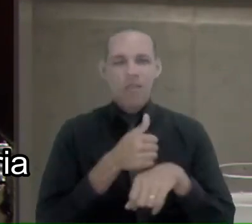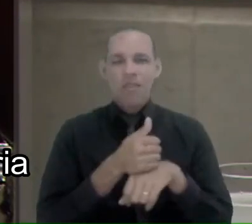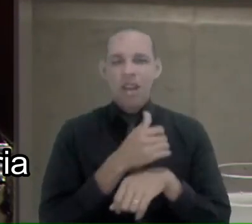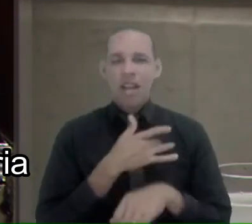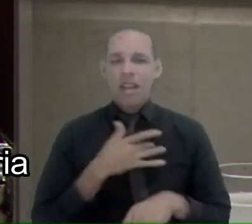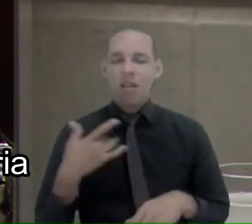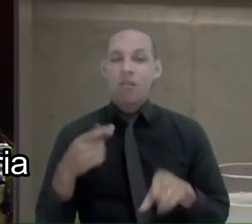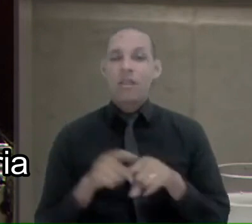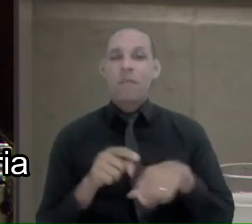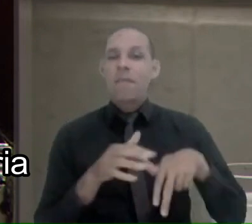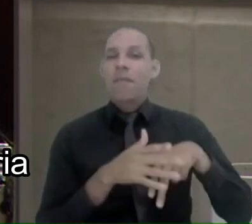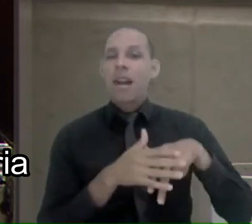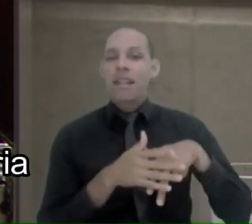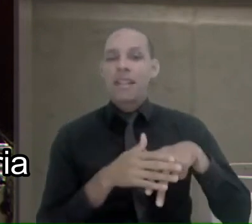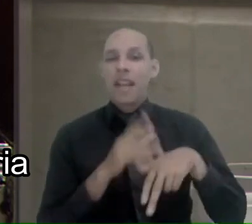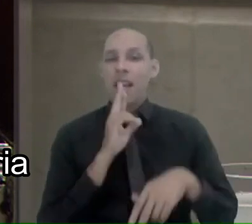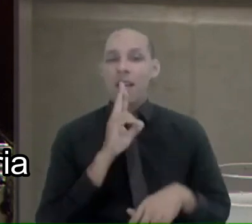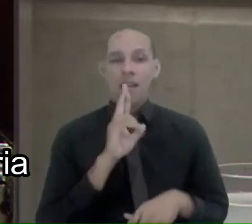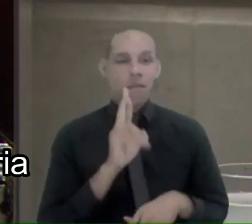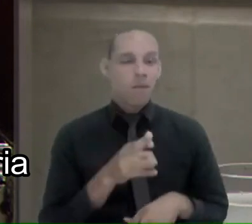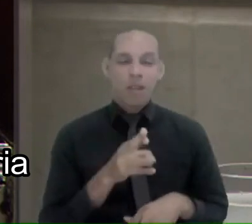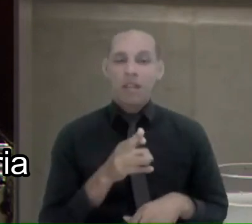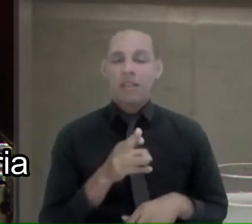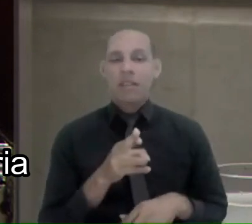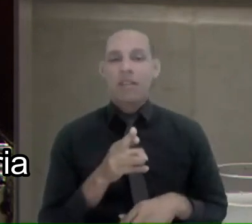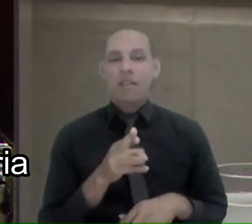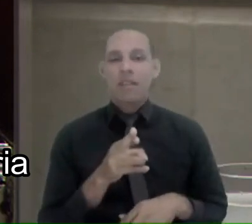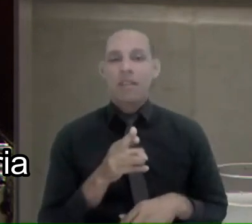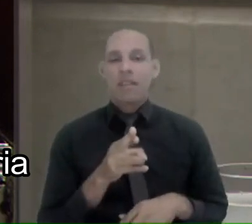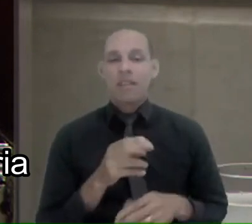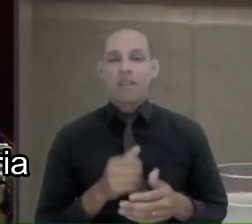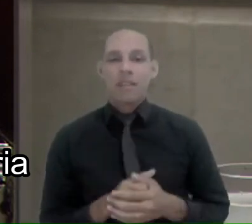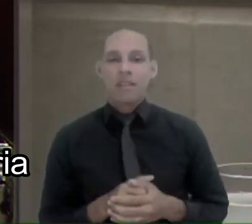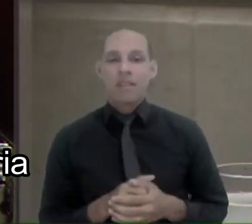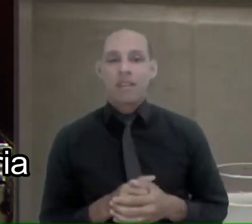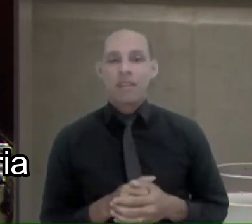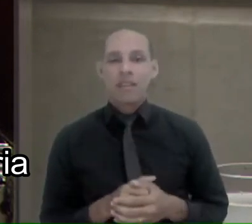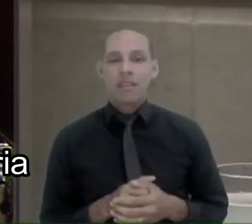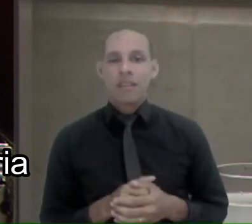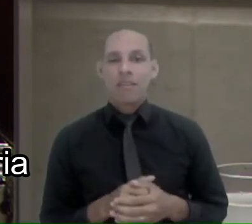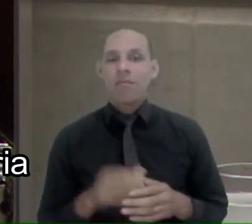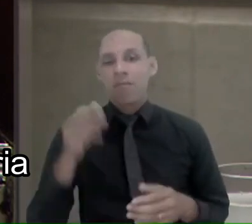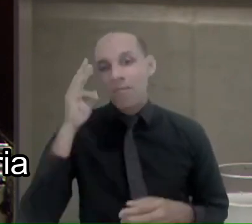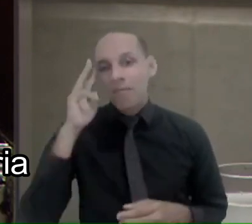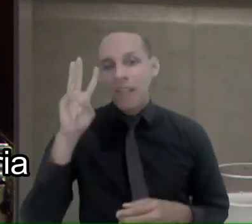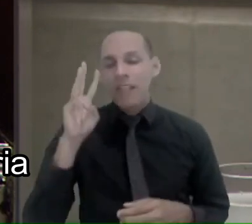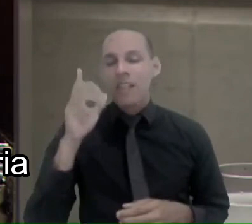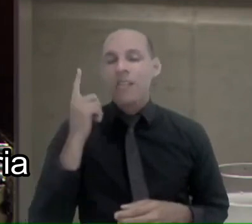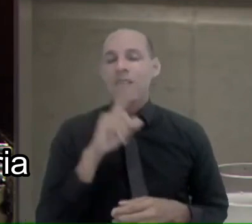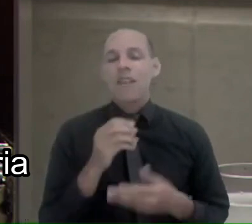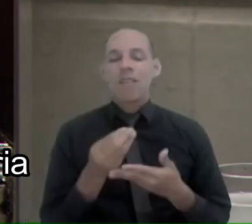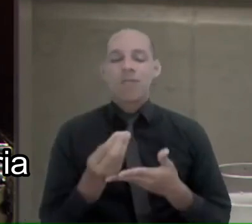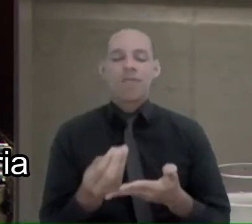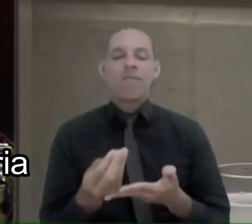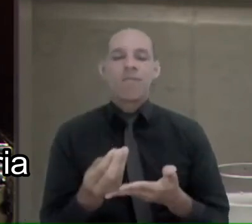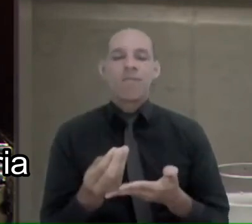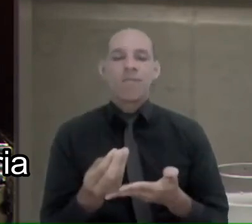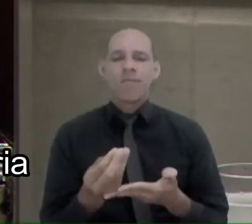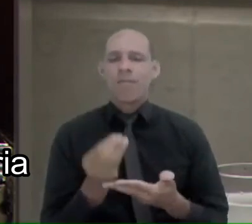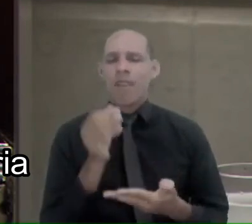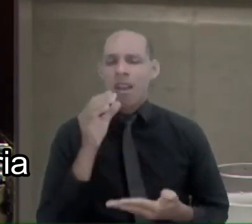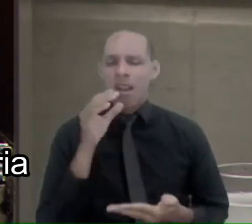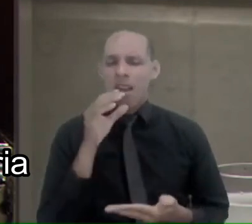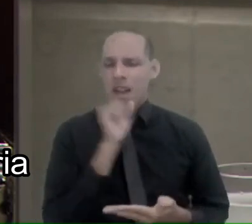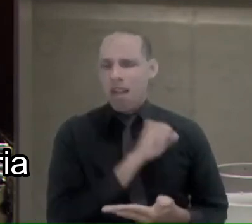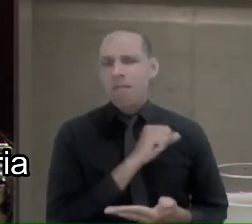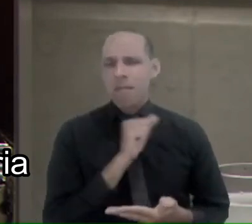paciente a resposta sobre o resultado do seu escarro em até 3 dias. Então, isso está muito mais veloz do que